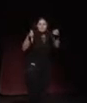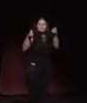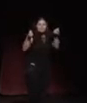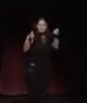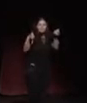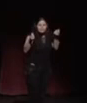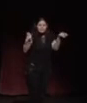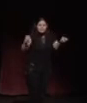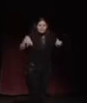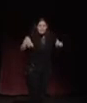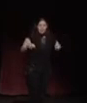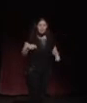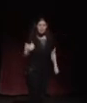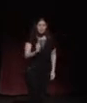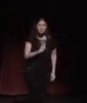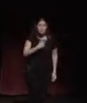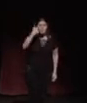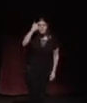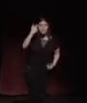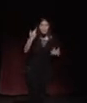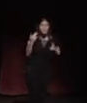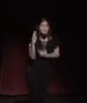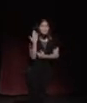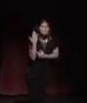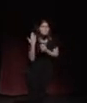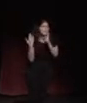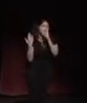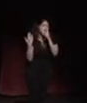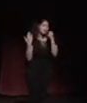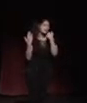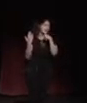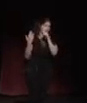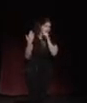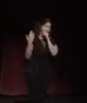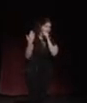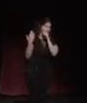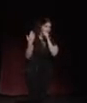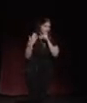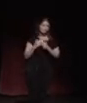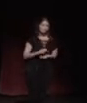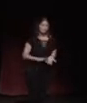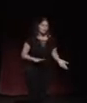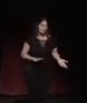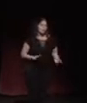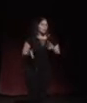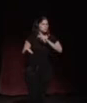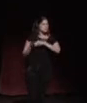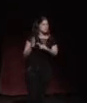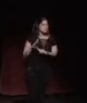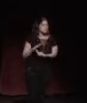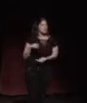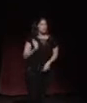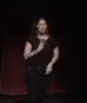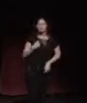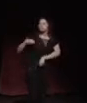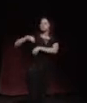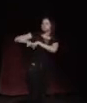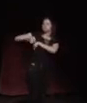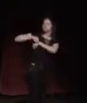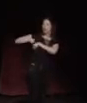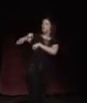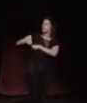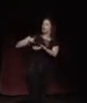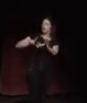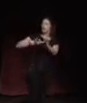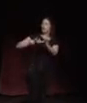dos pais. E ser um espelho não representa dar uma lição ou dar uma aula de isso é o que você